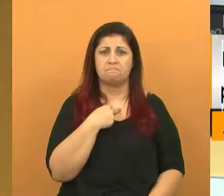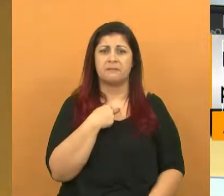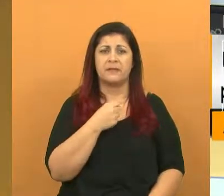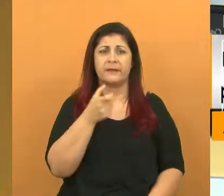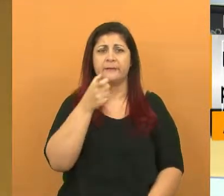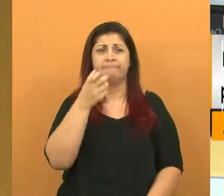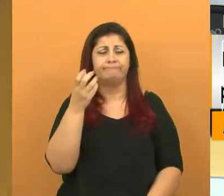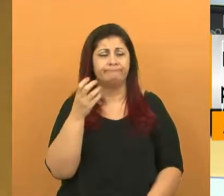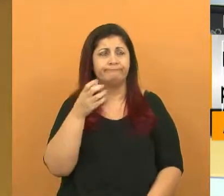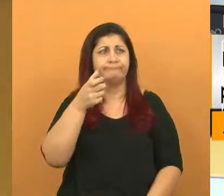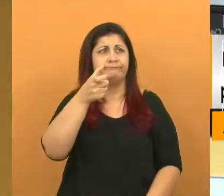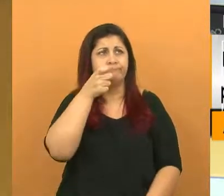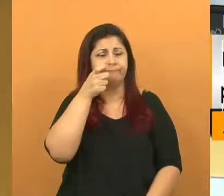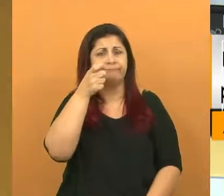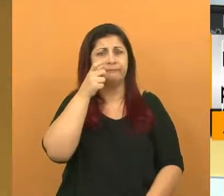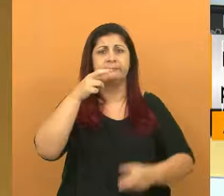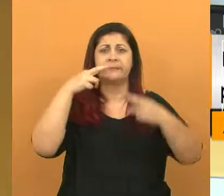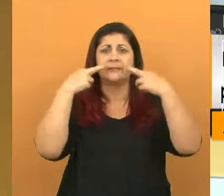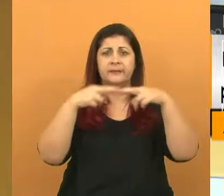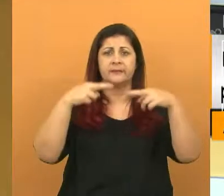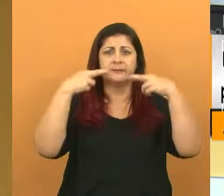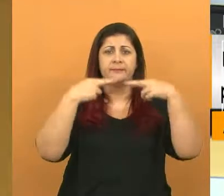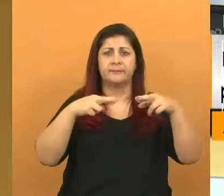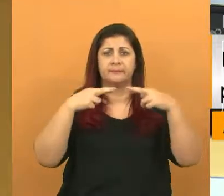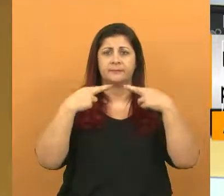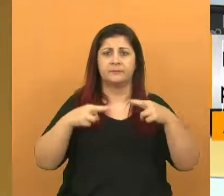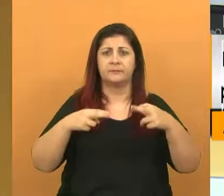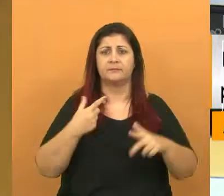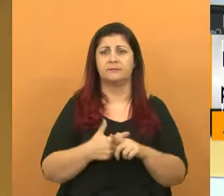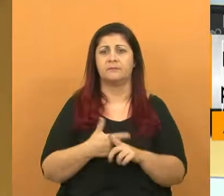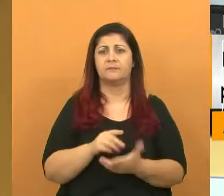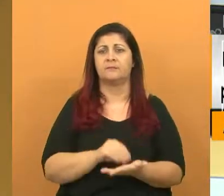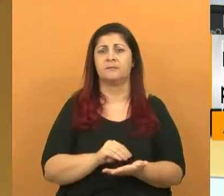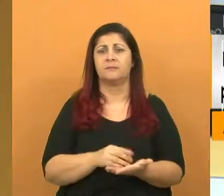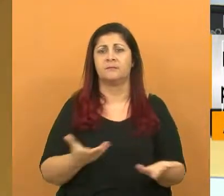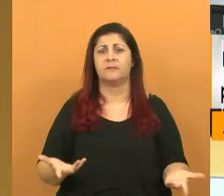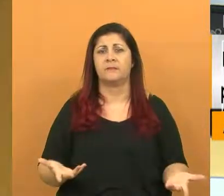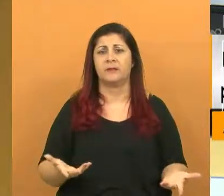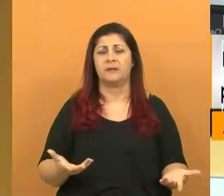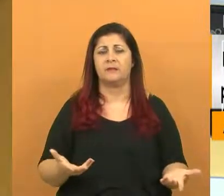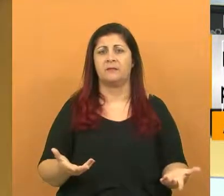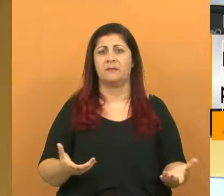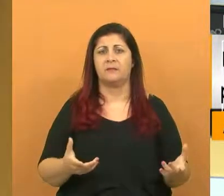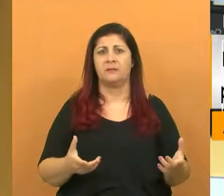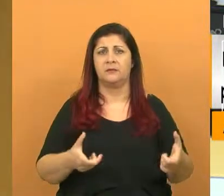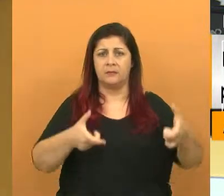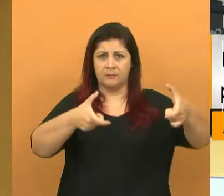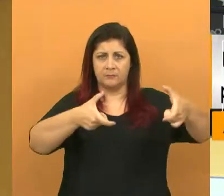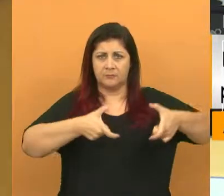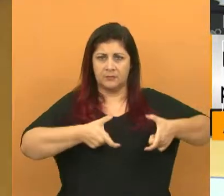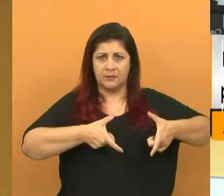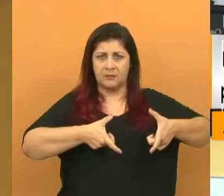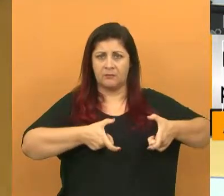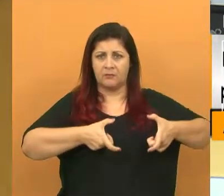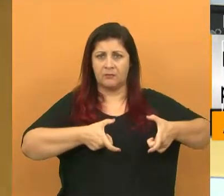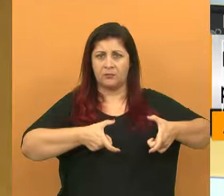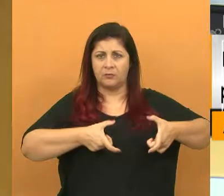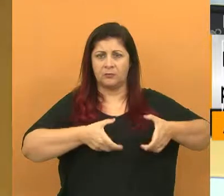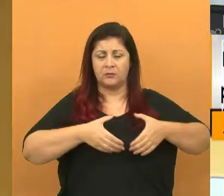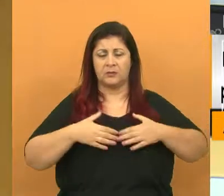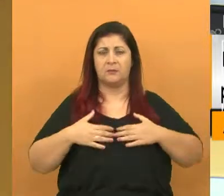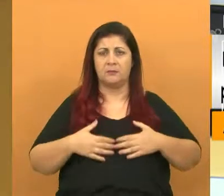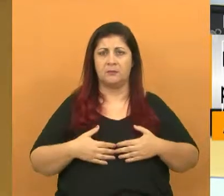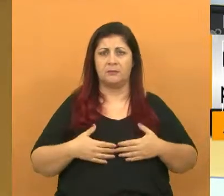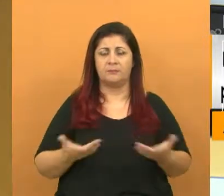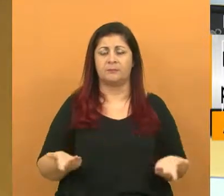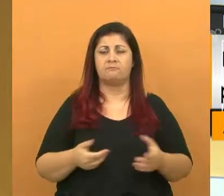reclamação a cidade de Jacareí faltando essa máquina quebrada. Se está quebrada, não vai arrumar